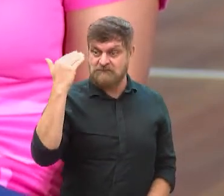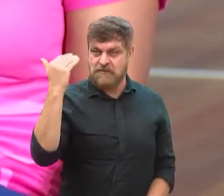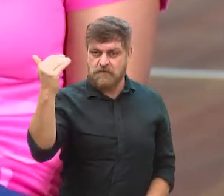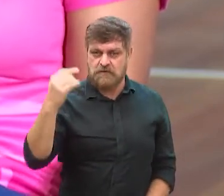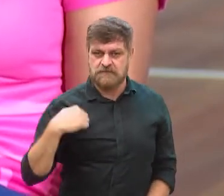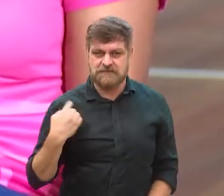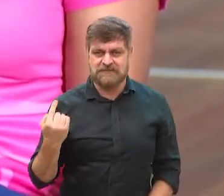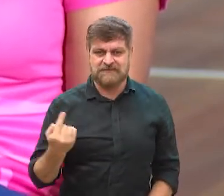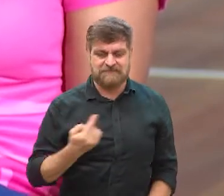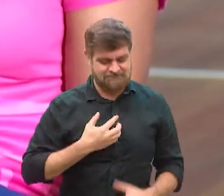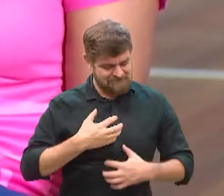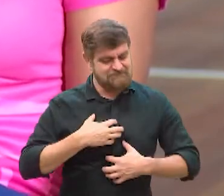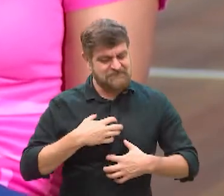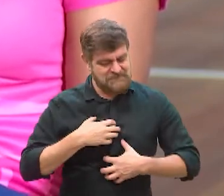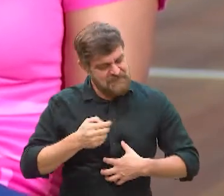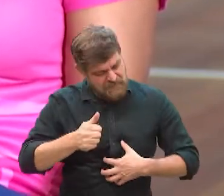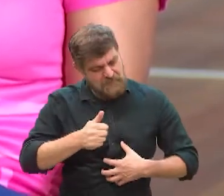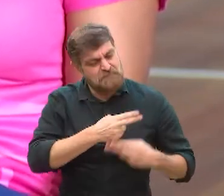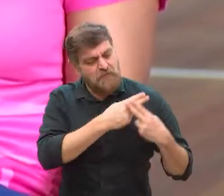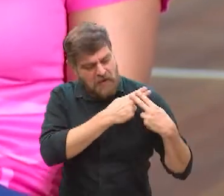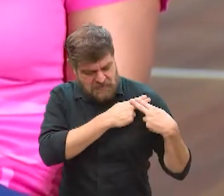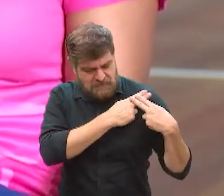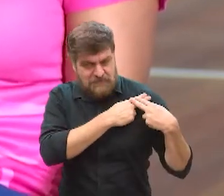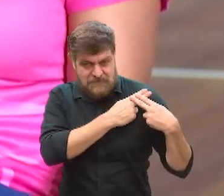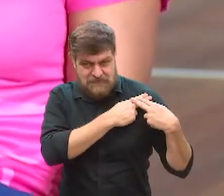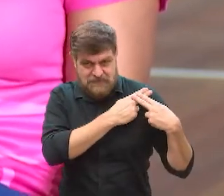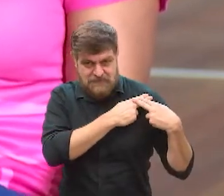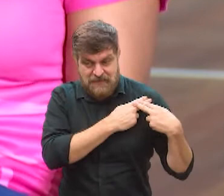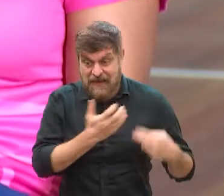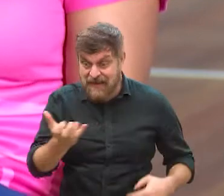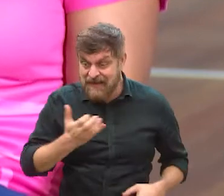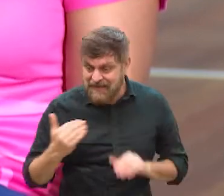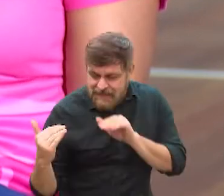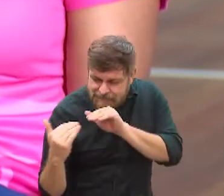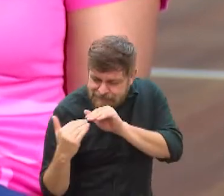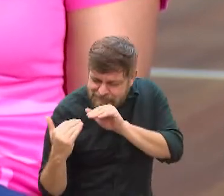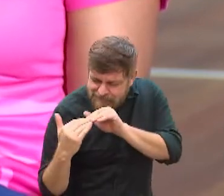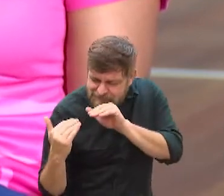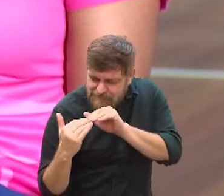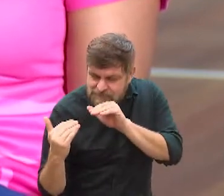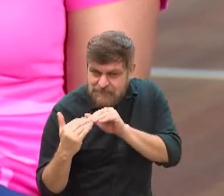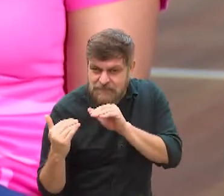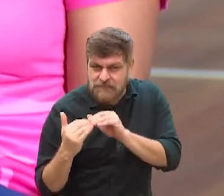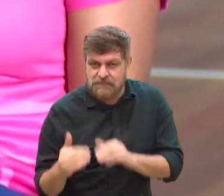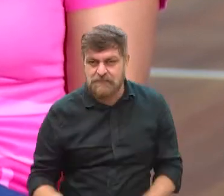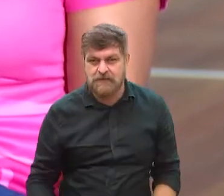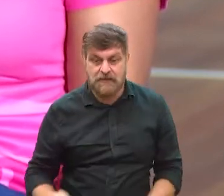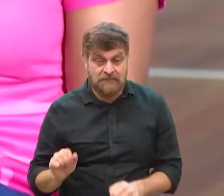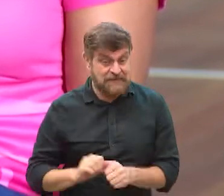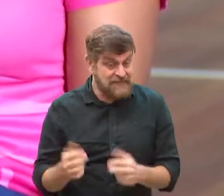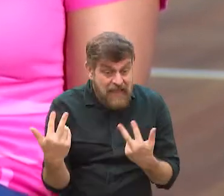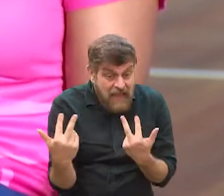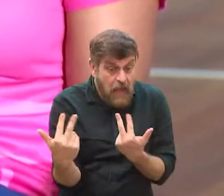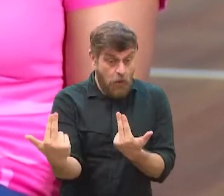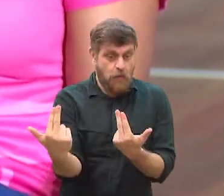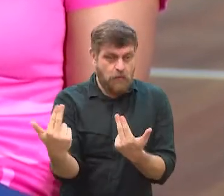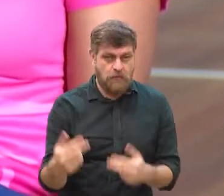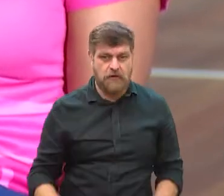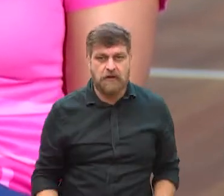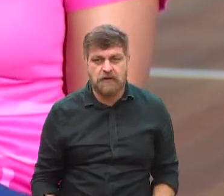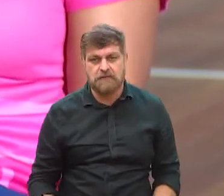Para a gente fica um pouquinho, né, essa responsabilidade de querer também fazer como elas